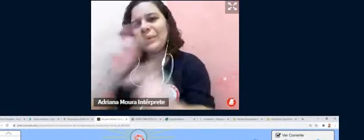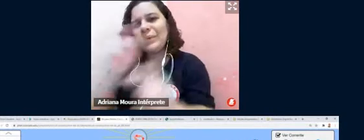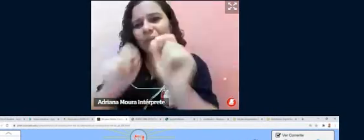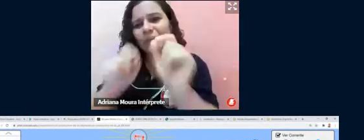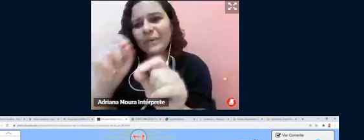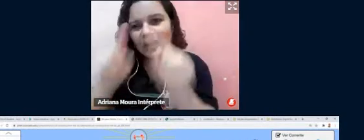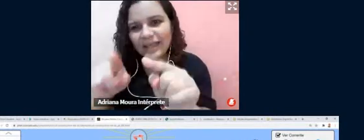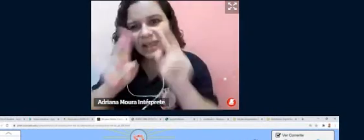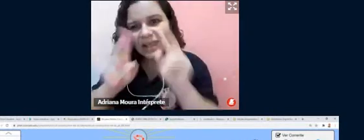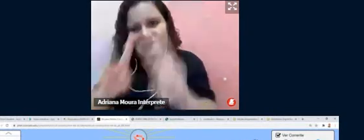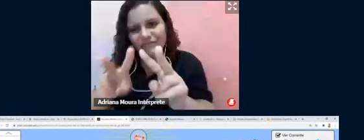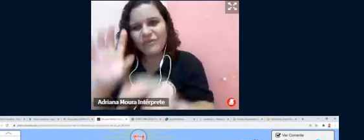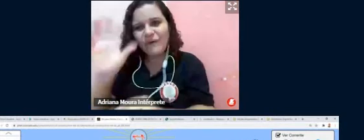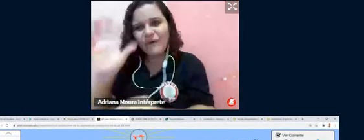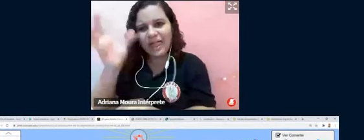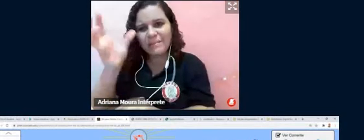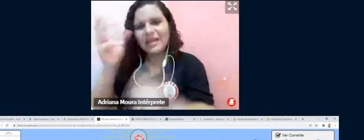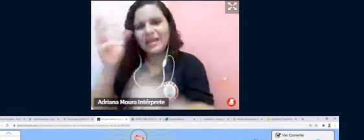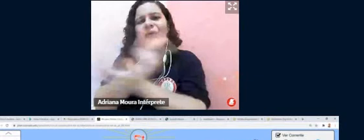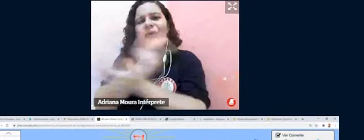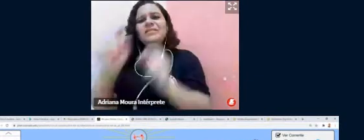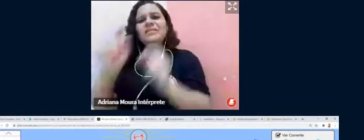que aconteceu com essa lâmpada daqui?